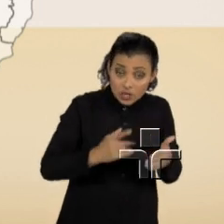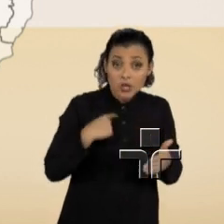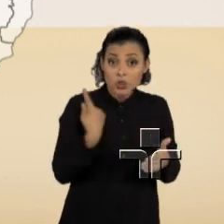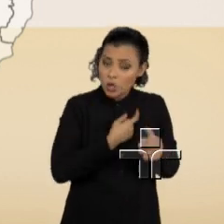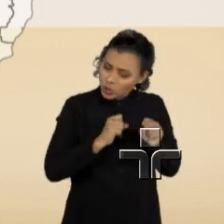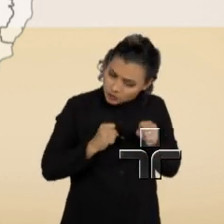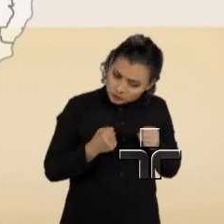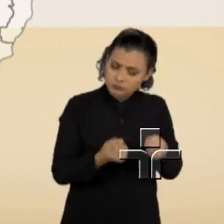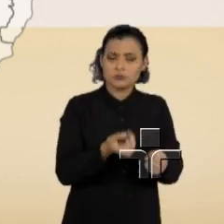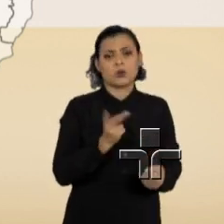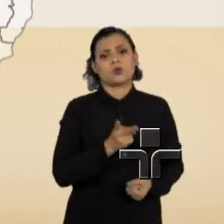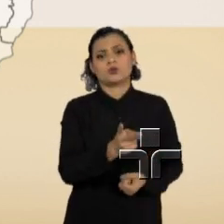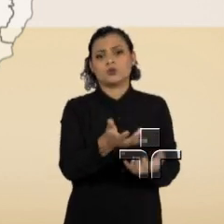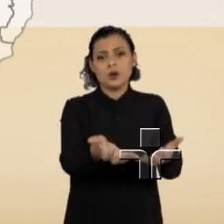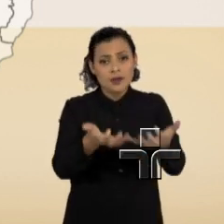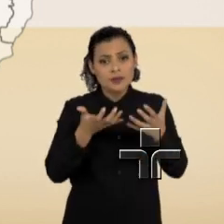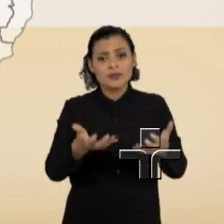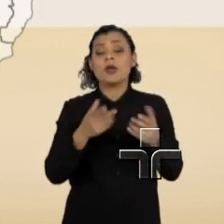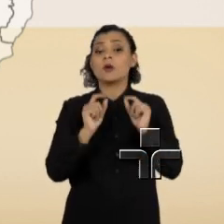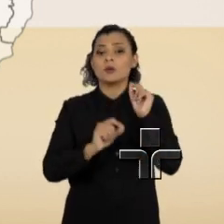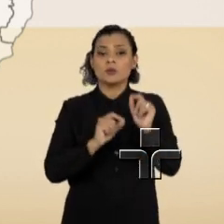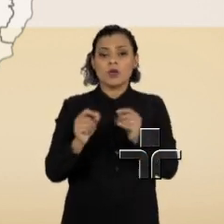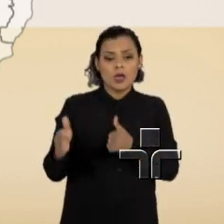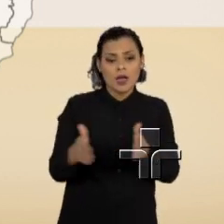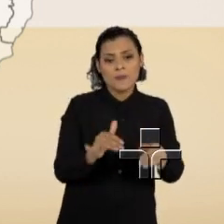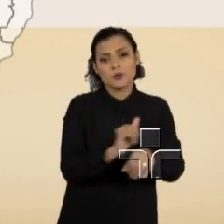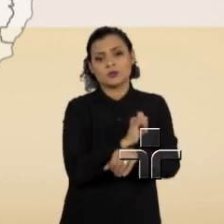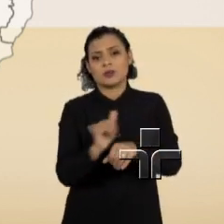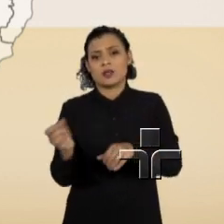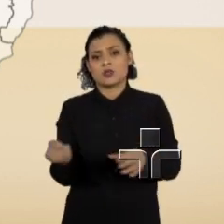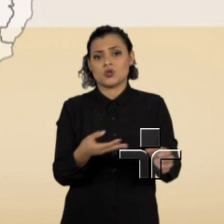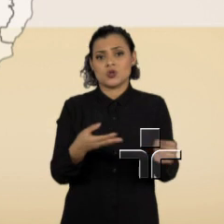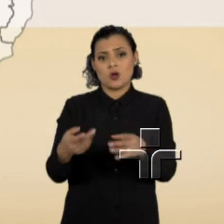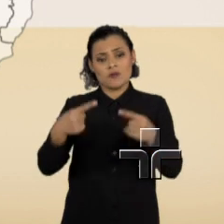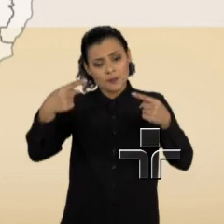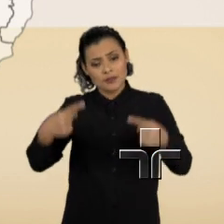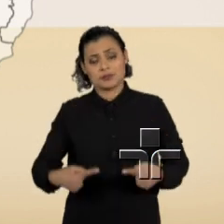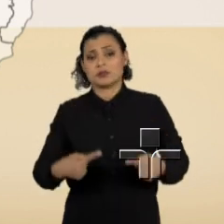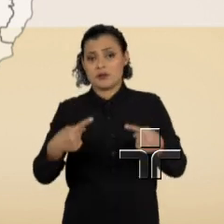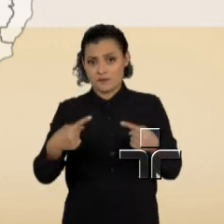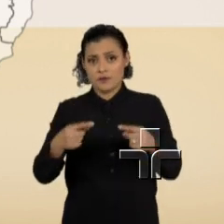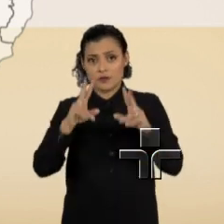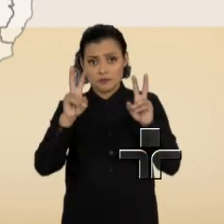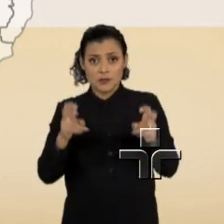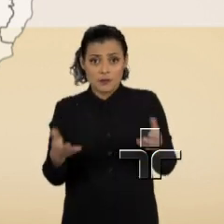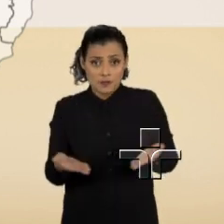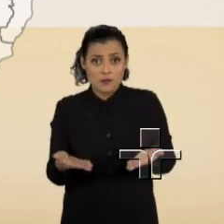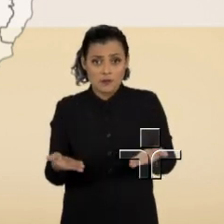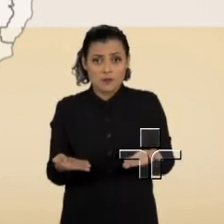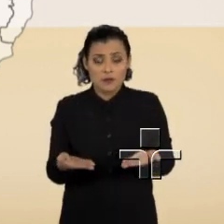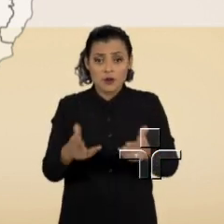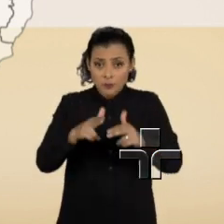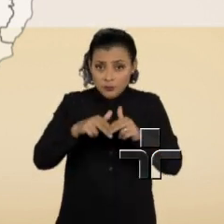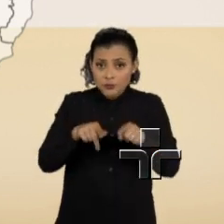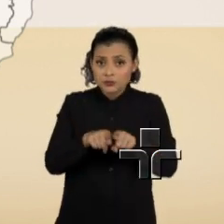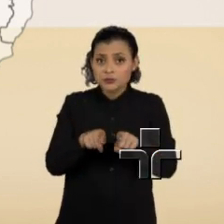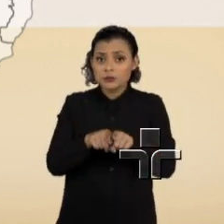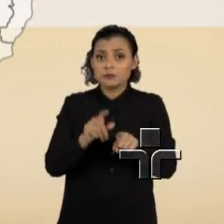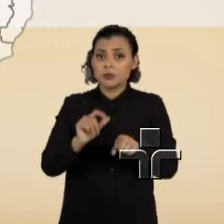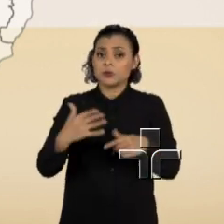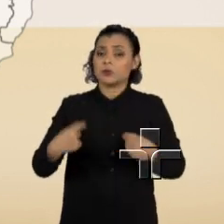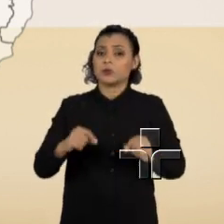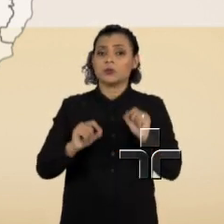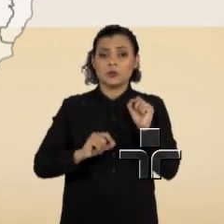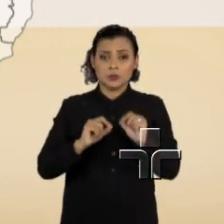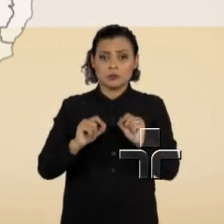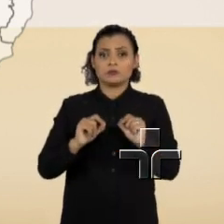empenhando em buscar e construir novos caminhos para os desafios atuais. À luz também de uma ecologia integral, que